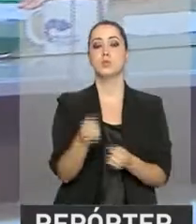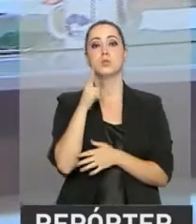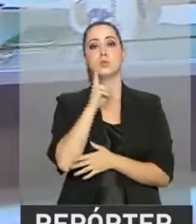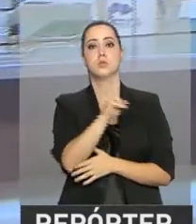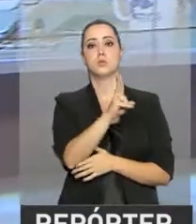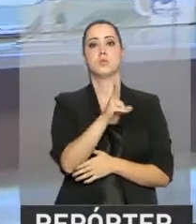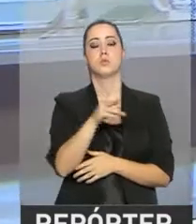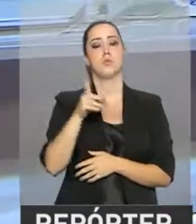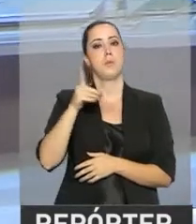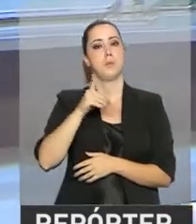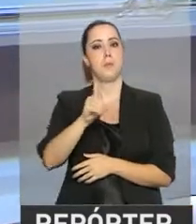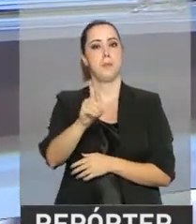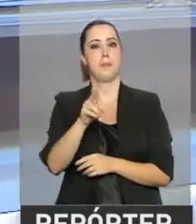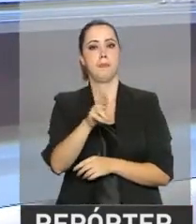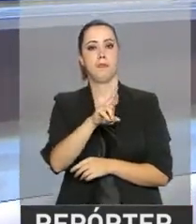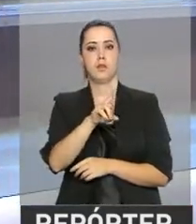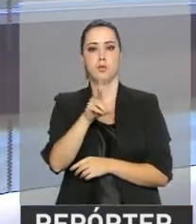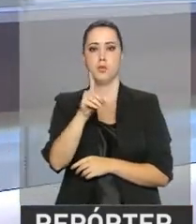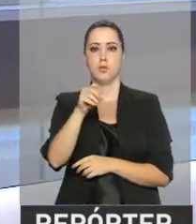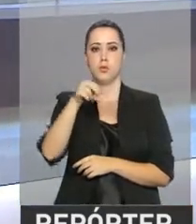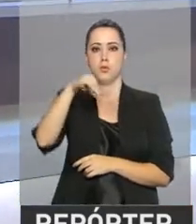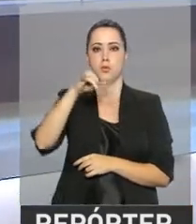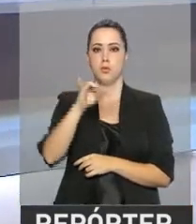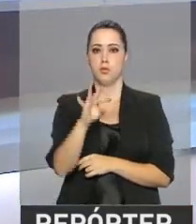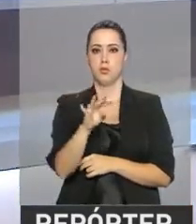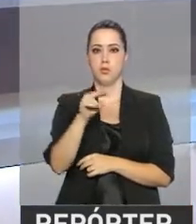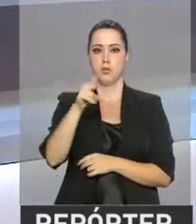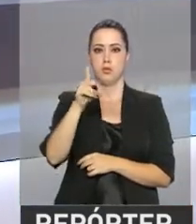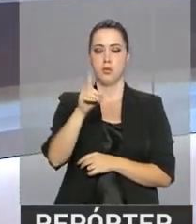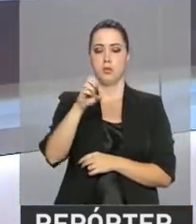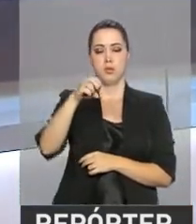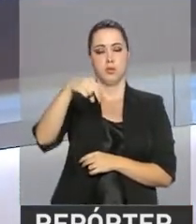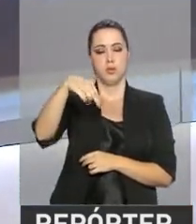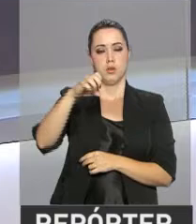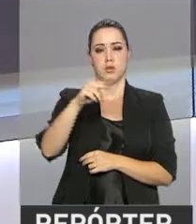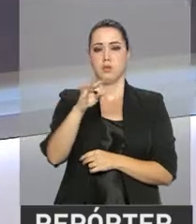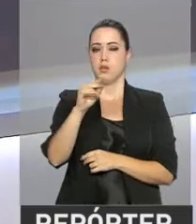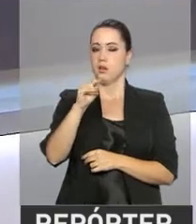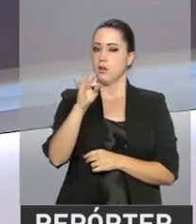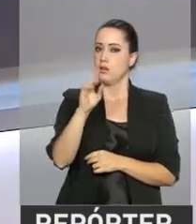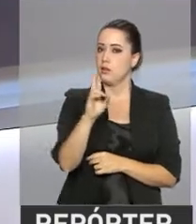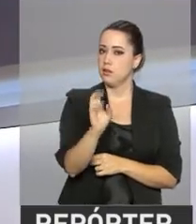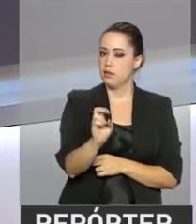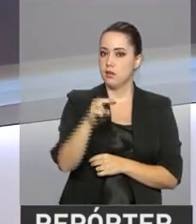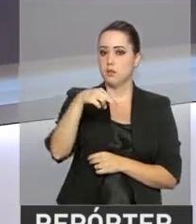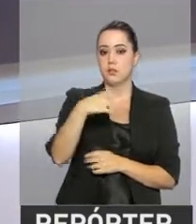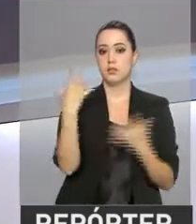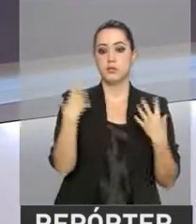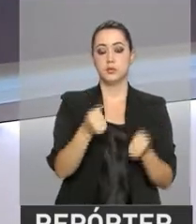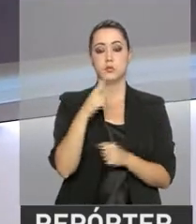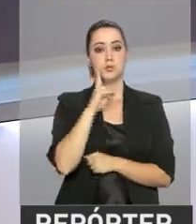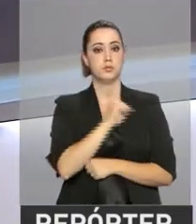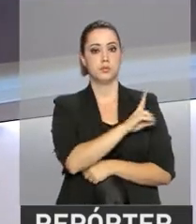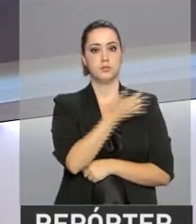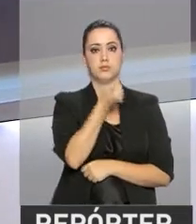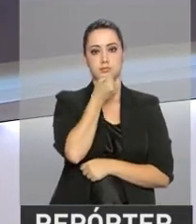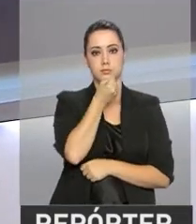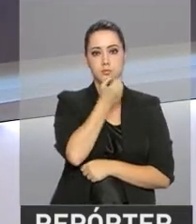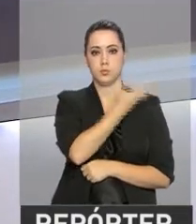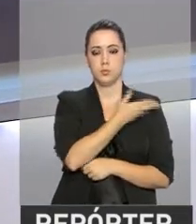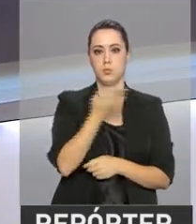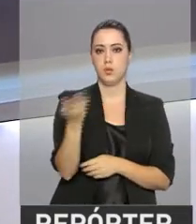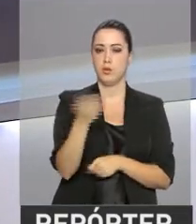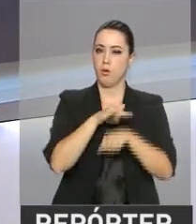brasil o diretor do departamento nacional de trânsito o denatran é o mercúrio vicenzi ele está no estúdio agora conversando com os